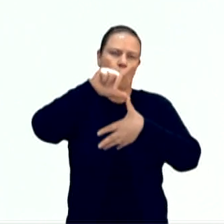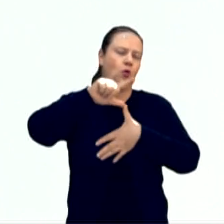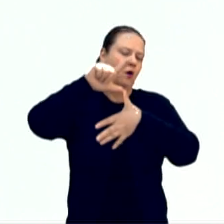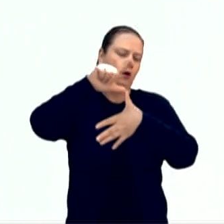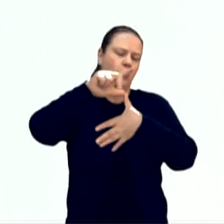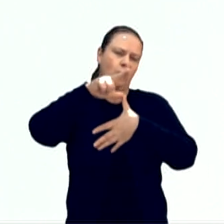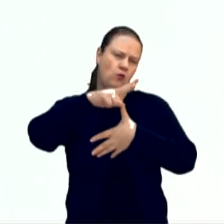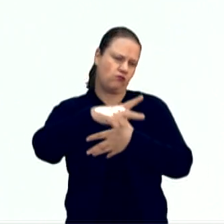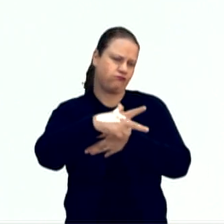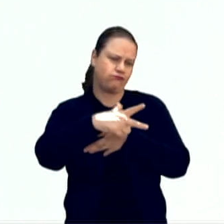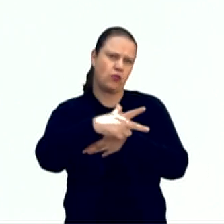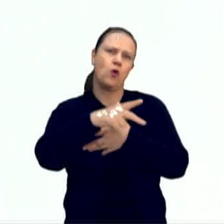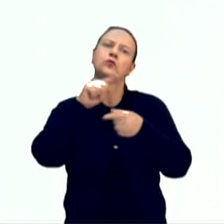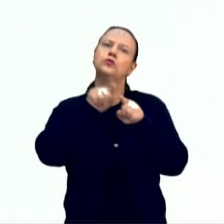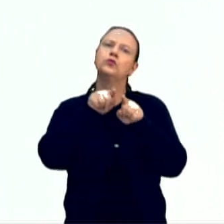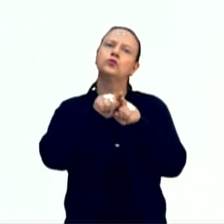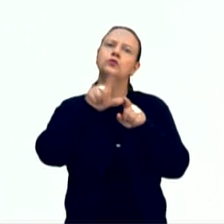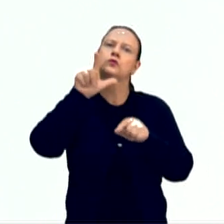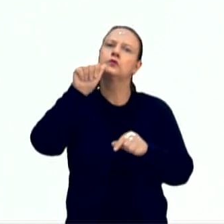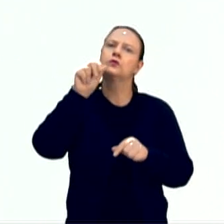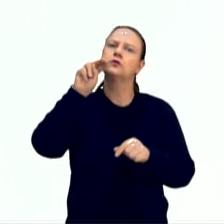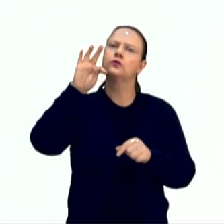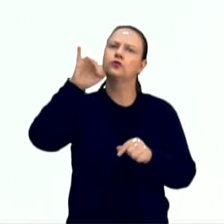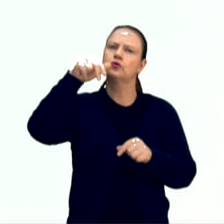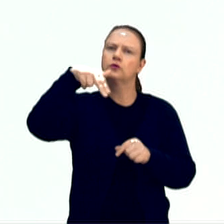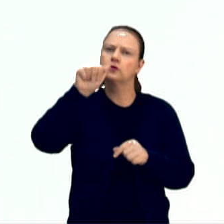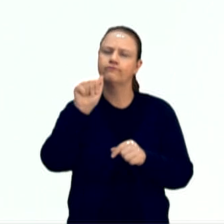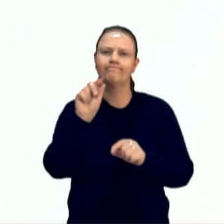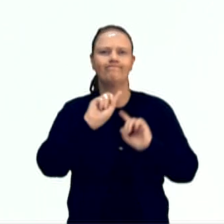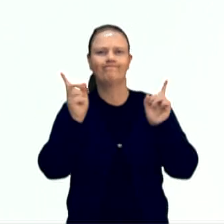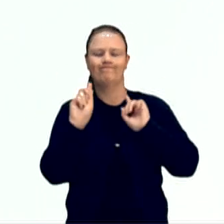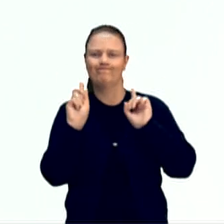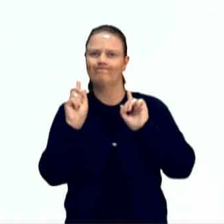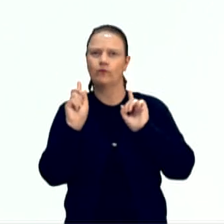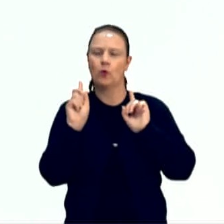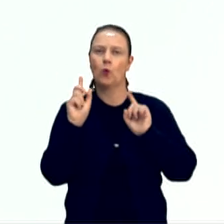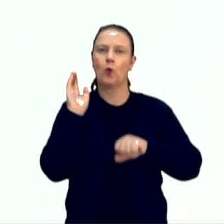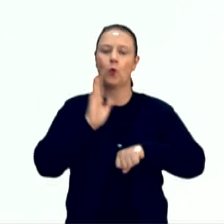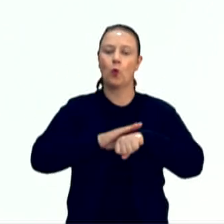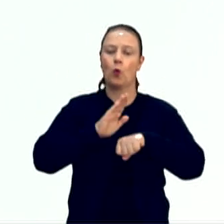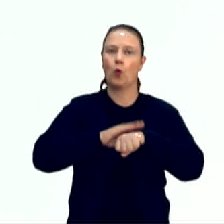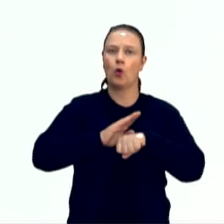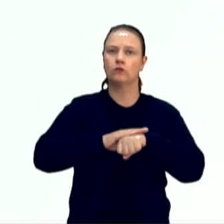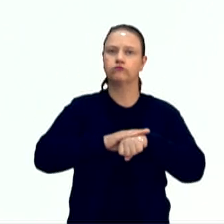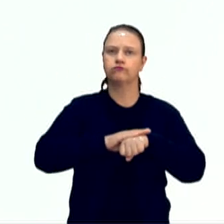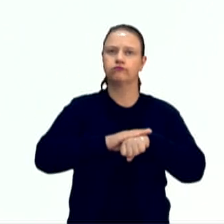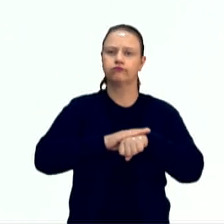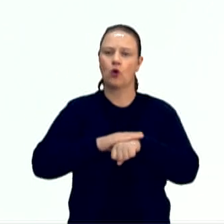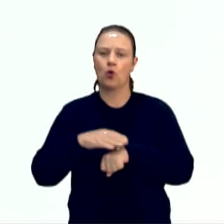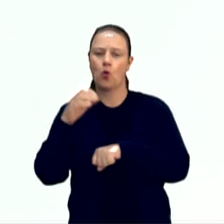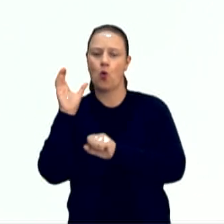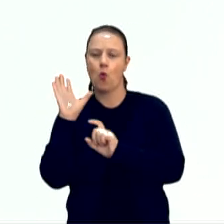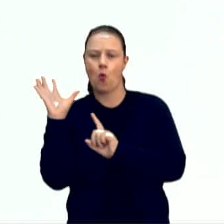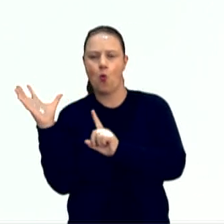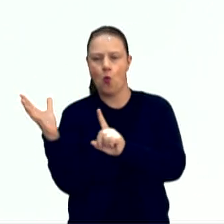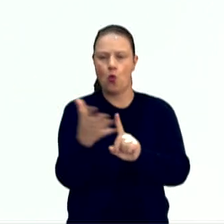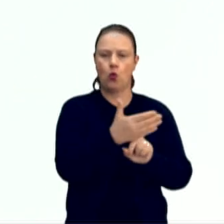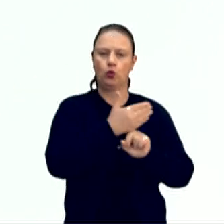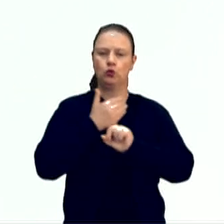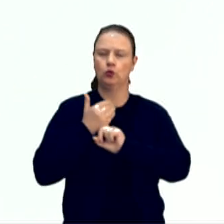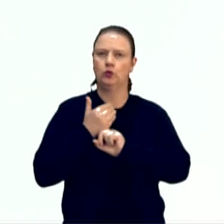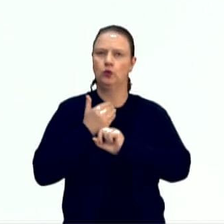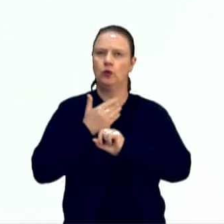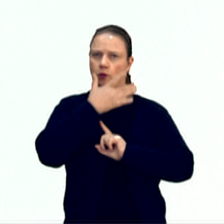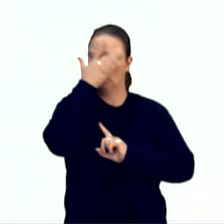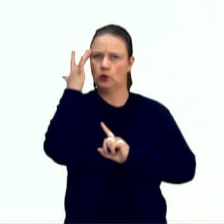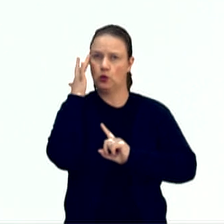ficou concentrado. E concentrado principalmente nas mãos de poucos. Então, naquele